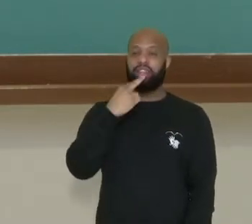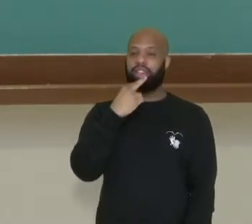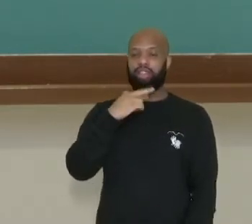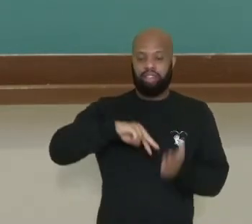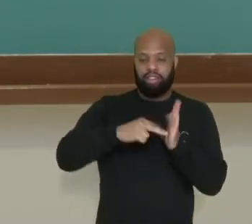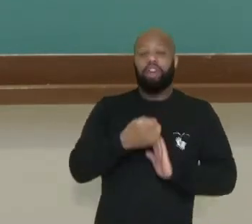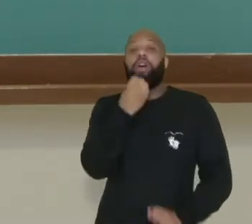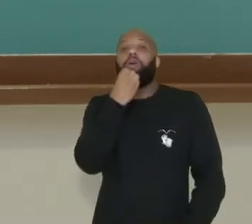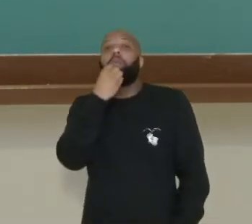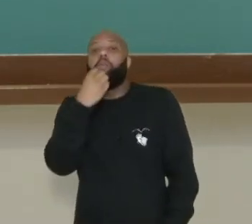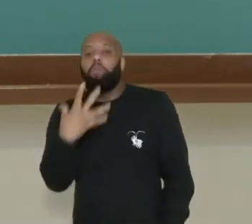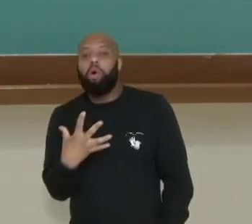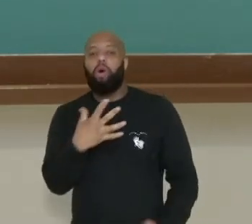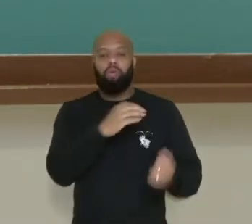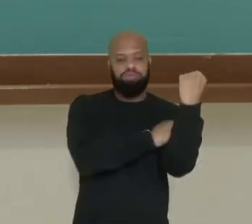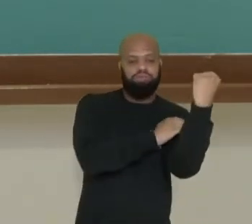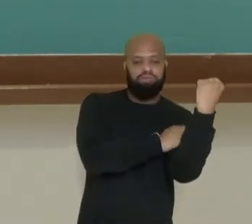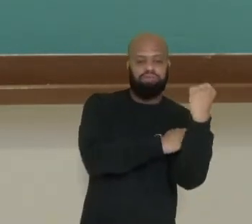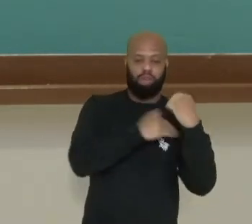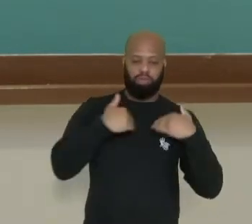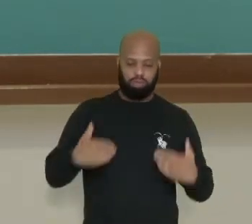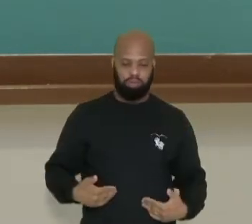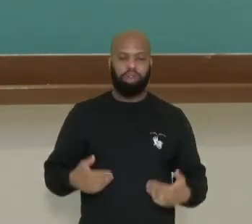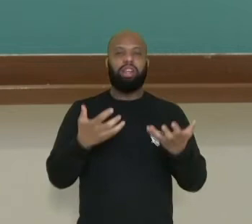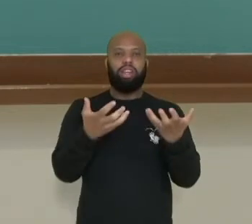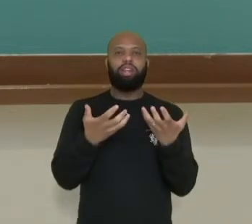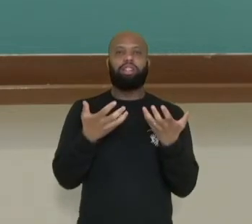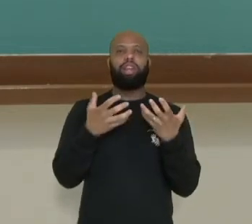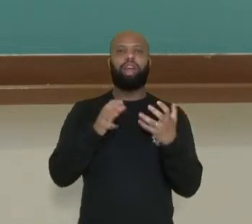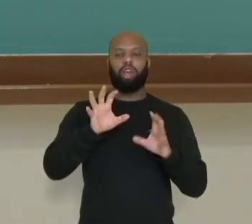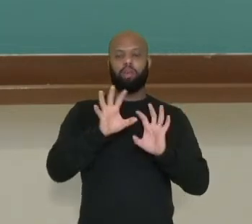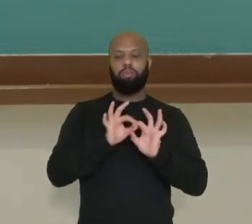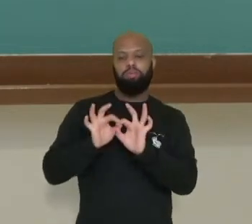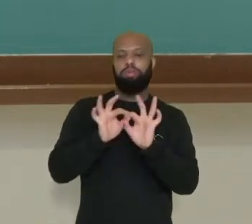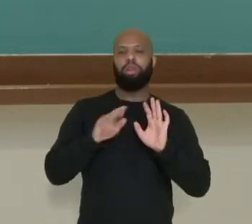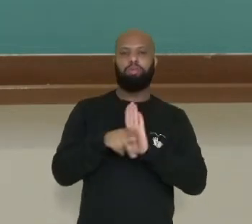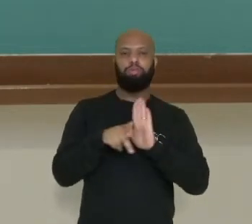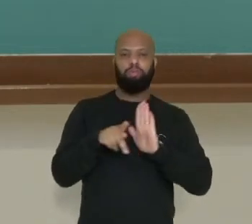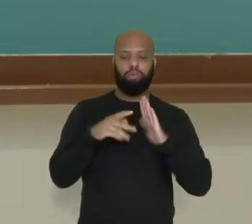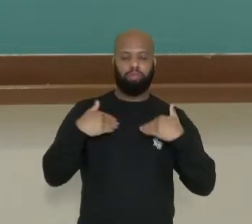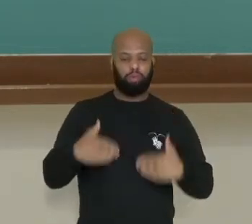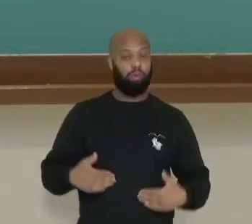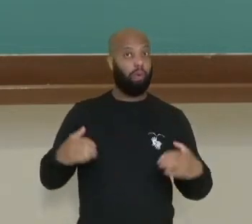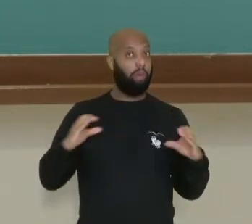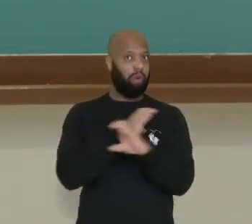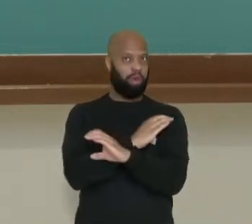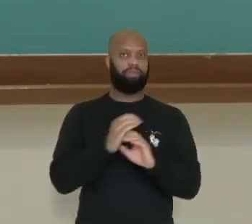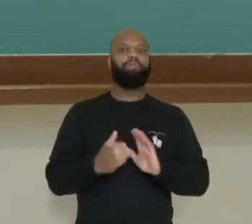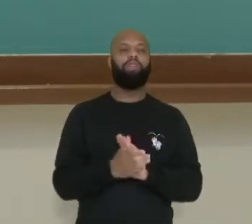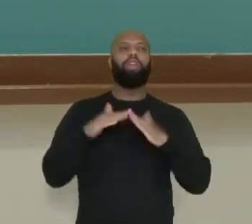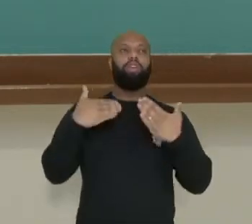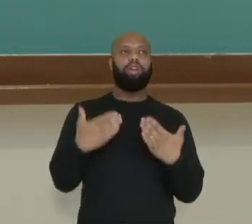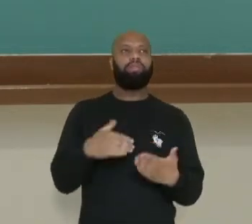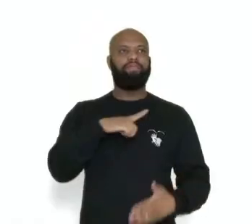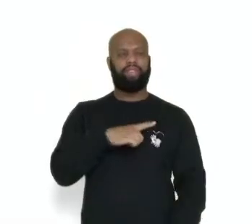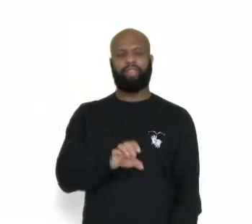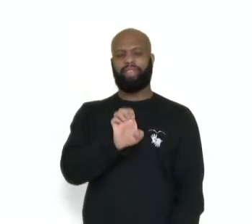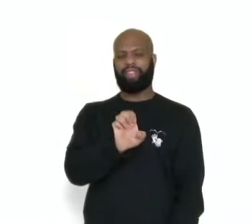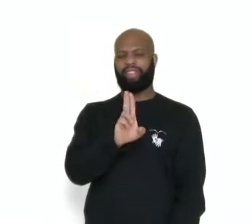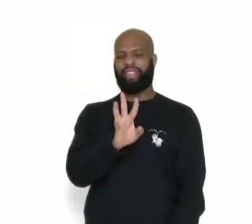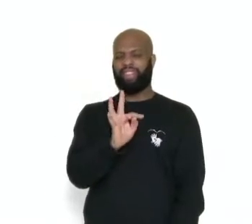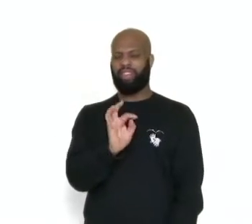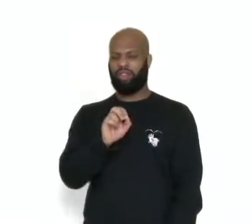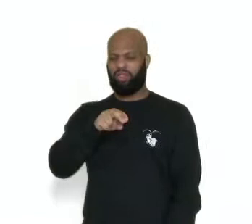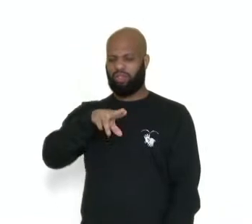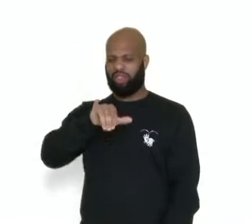bolos um harmonioso torno Ele busca a Harmonia do Corpo como um todo a eutonia ela